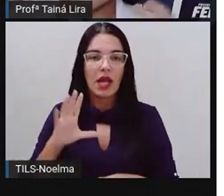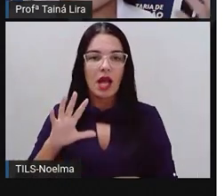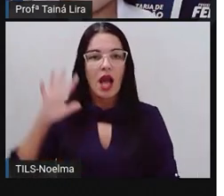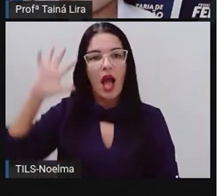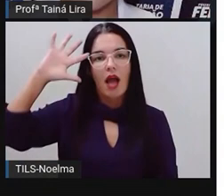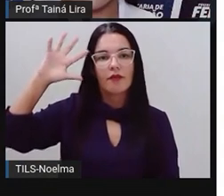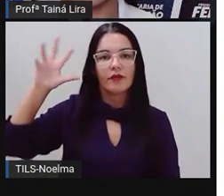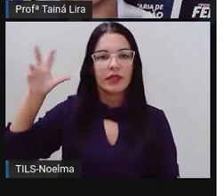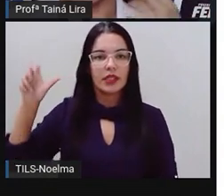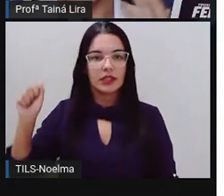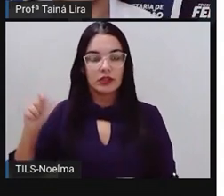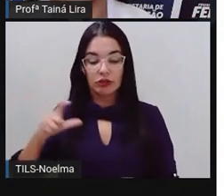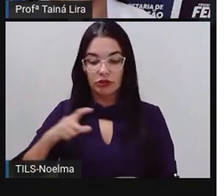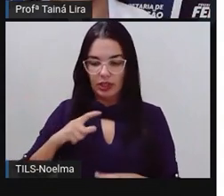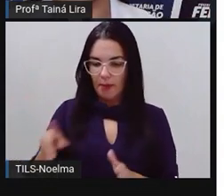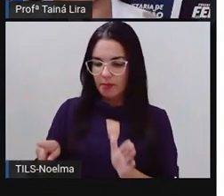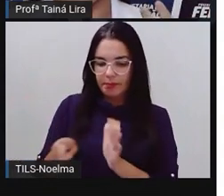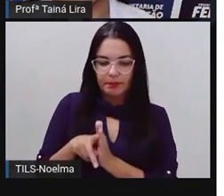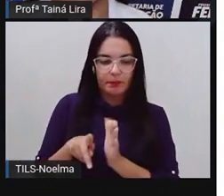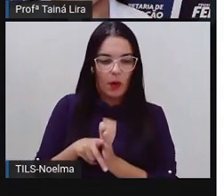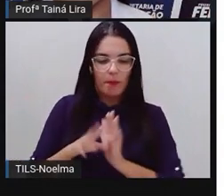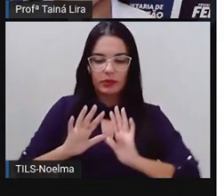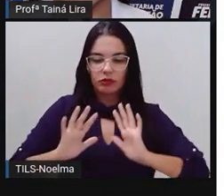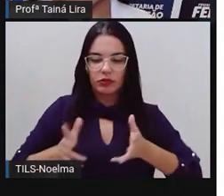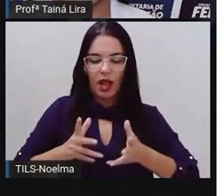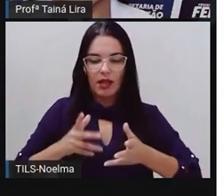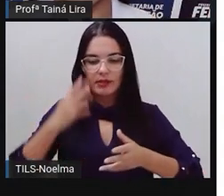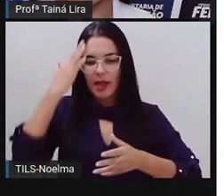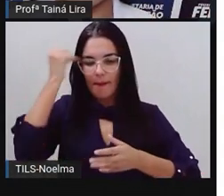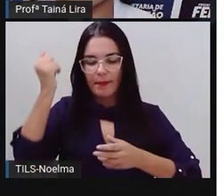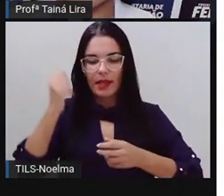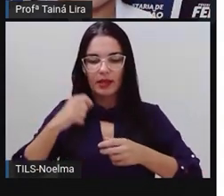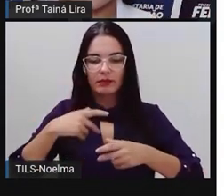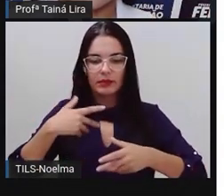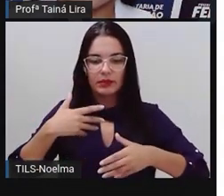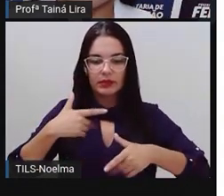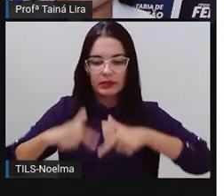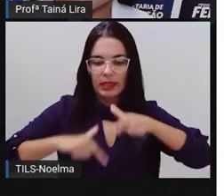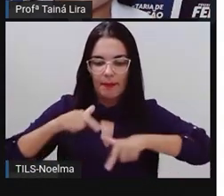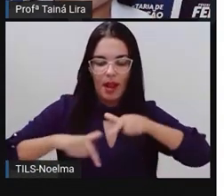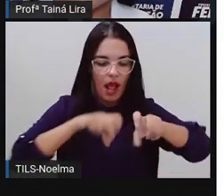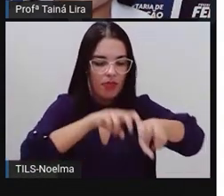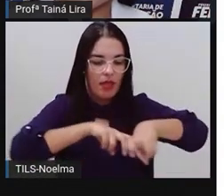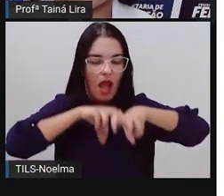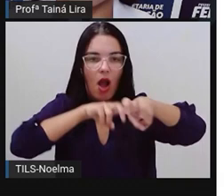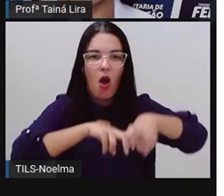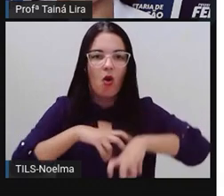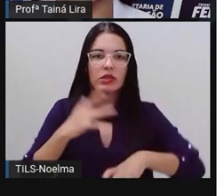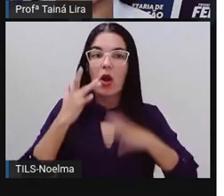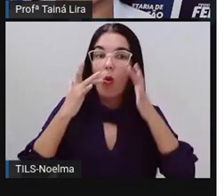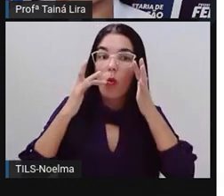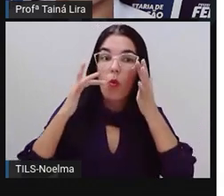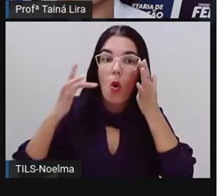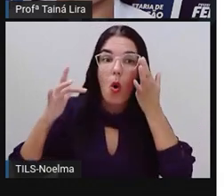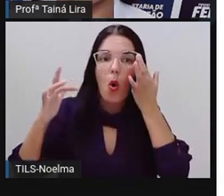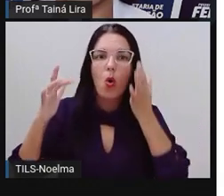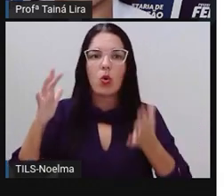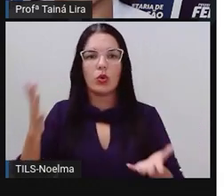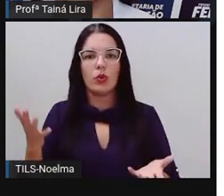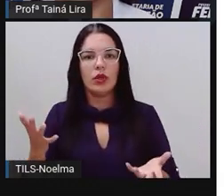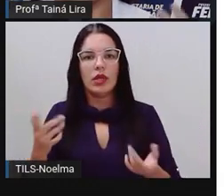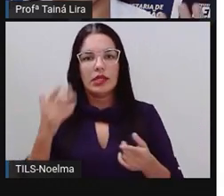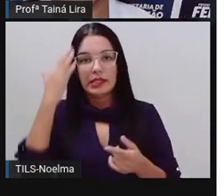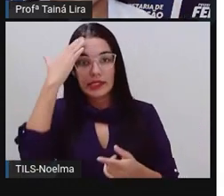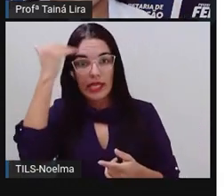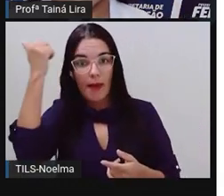dominavam várias técnicas né de Cultura mineração ourivesaria e metalurgia então eles sabiam